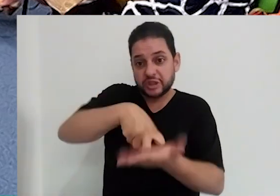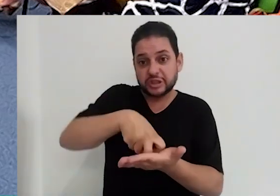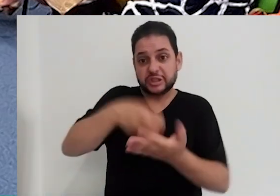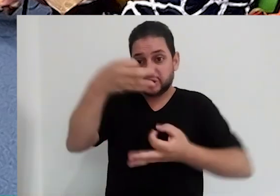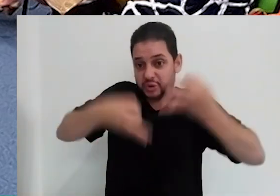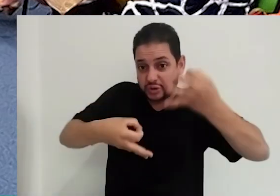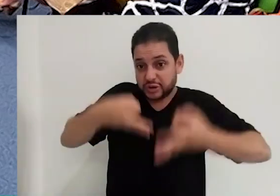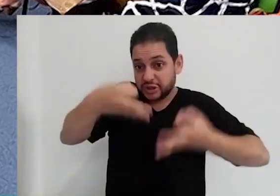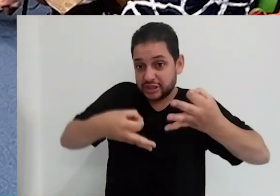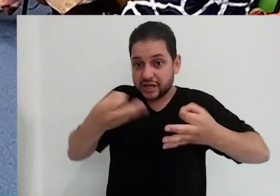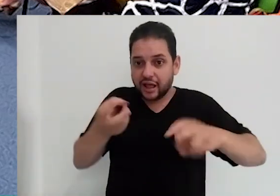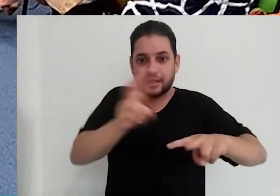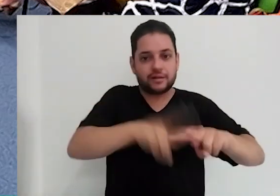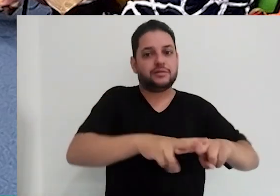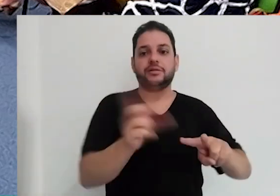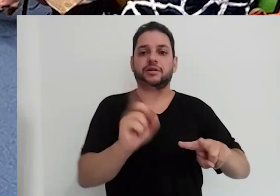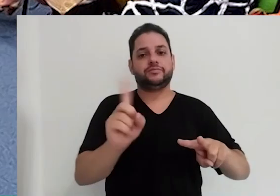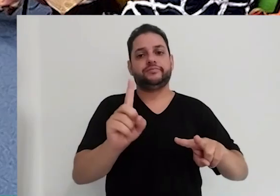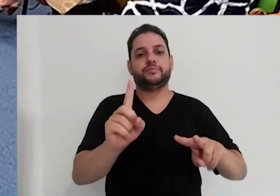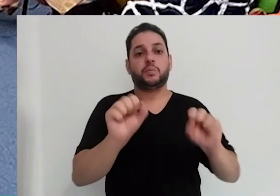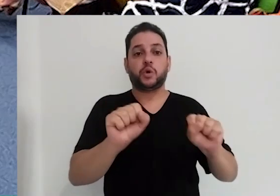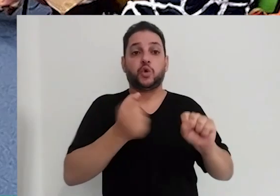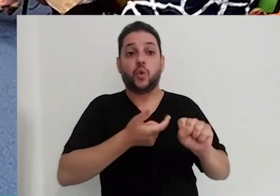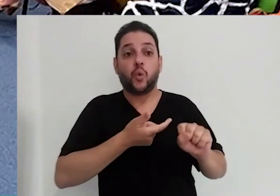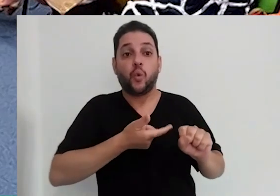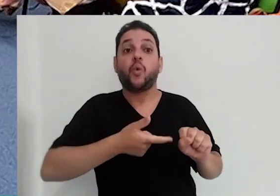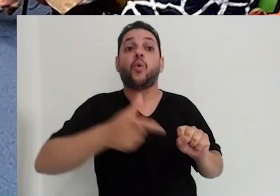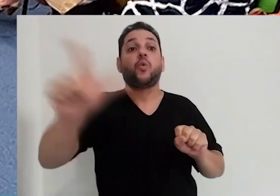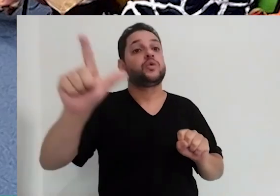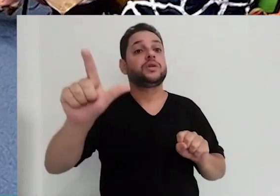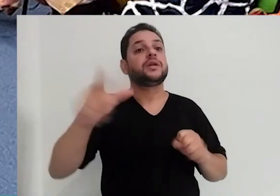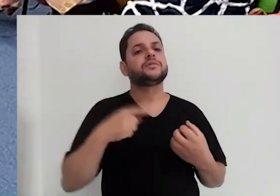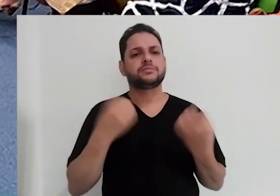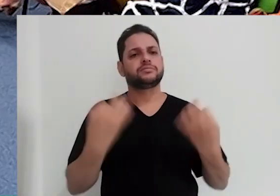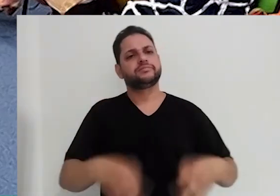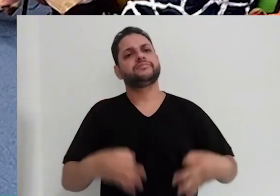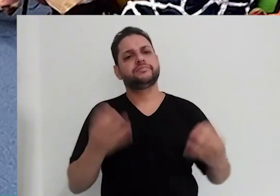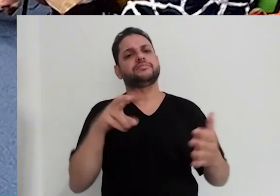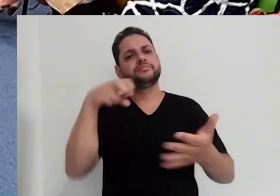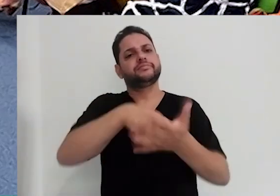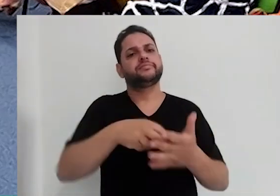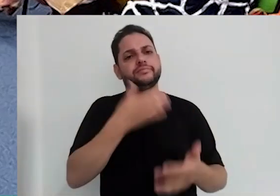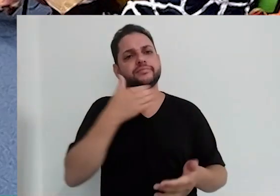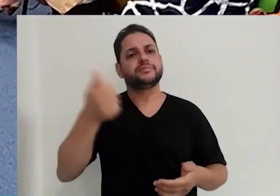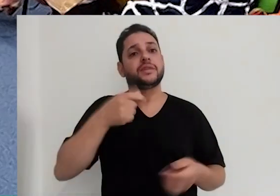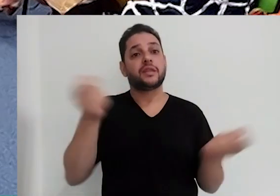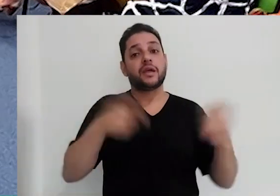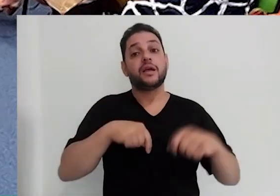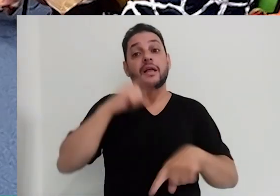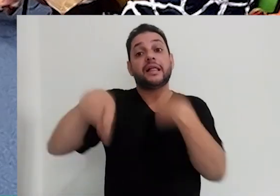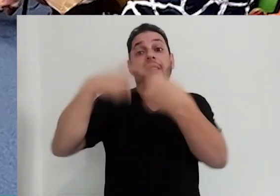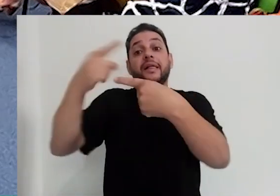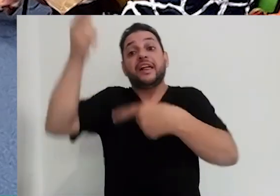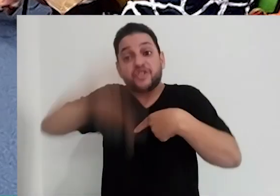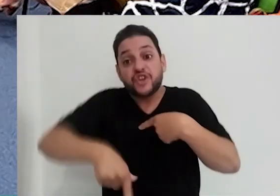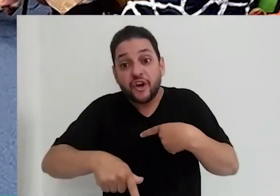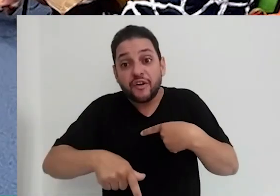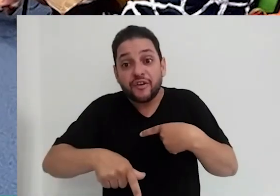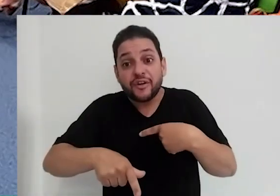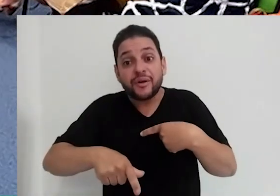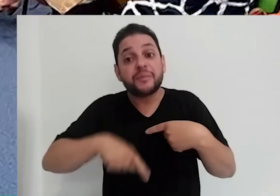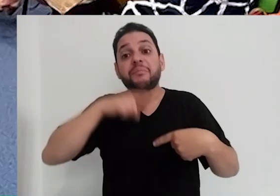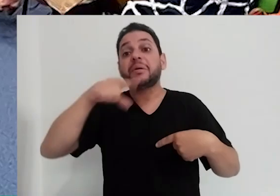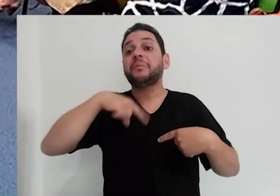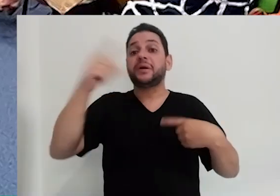essas pessoas que seriam penas mais Eh mais corretas e que inclusive poderiam impedir essas pessoas de tentar isso outra vez fazer com que